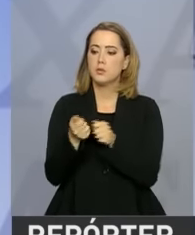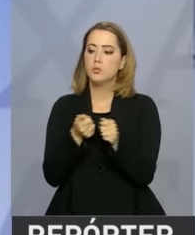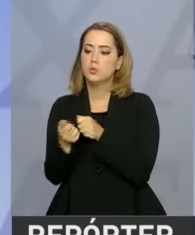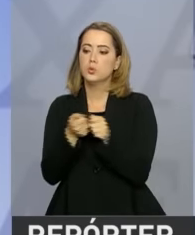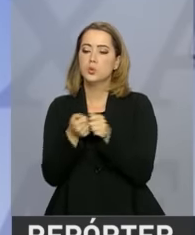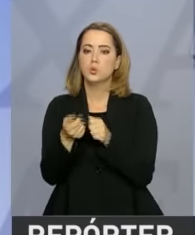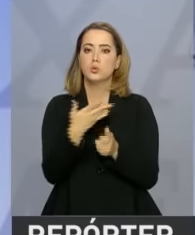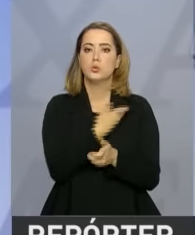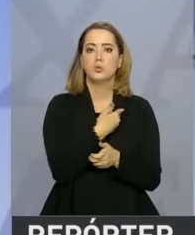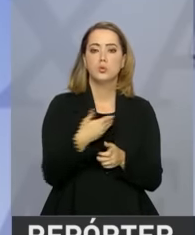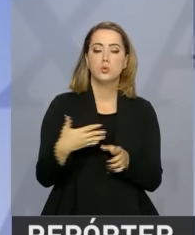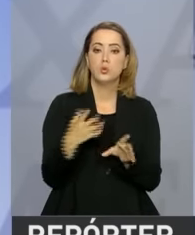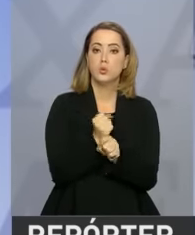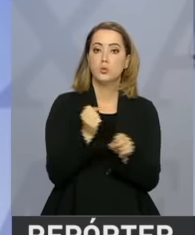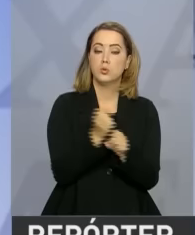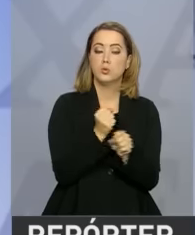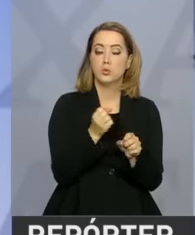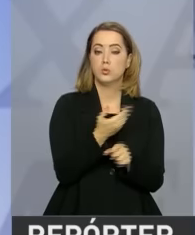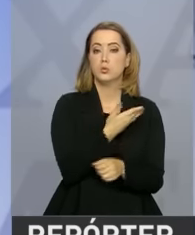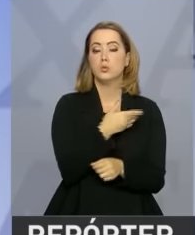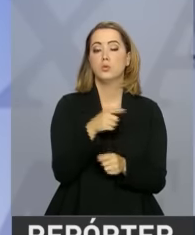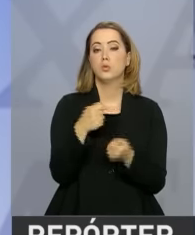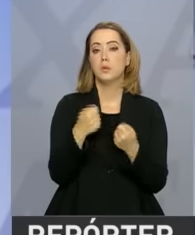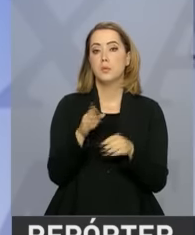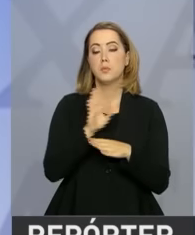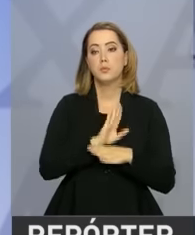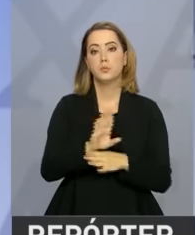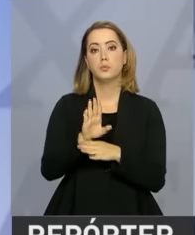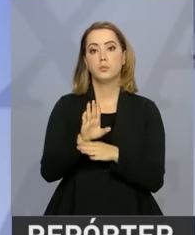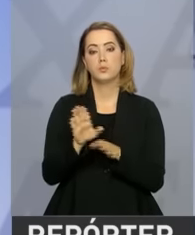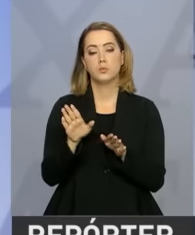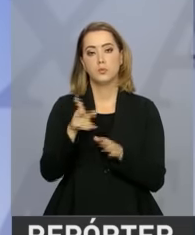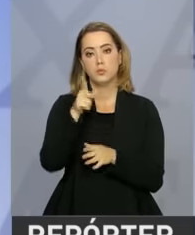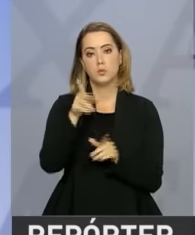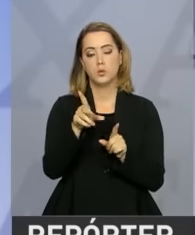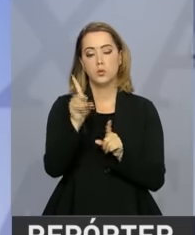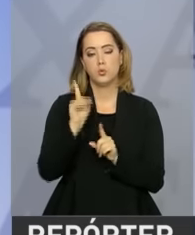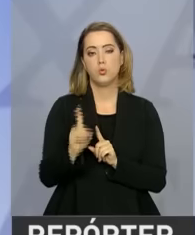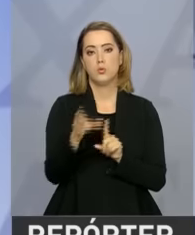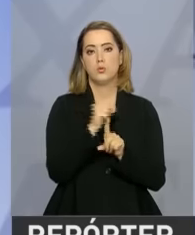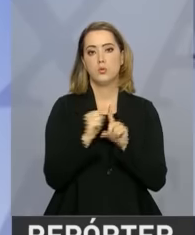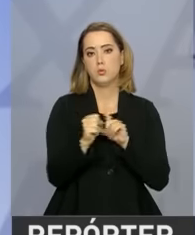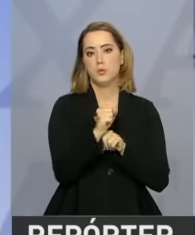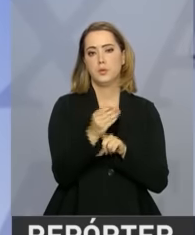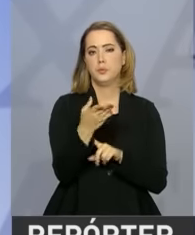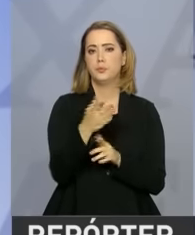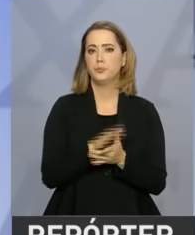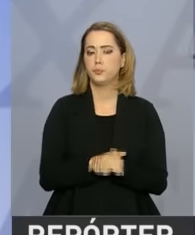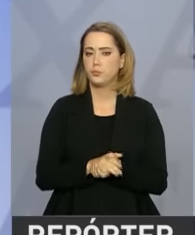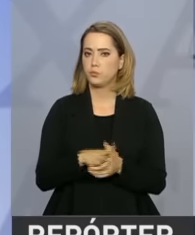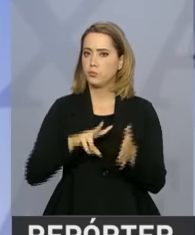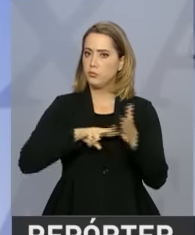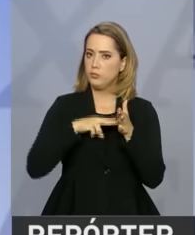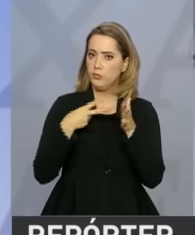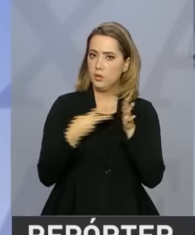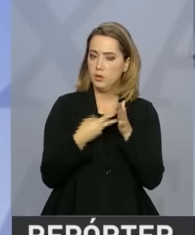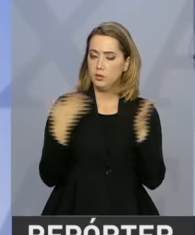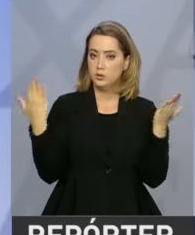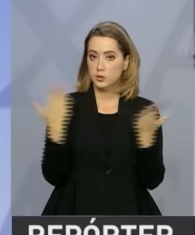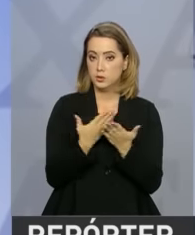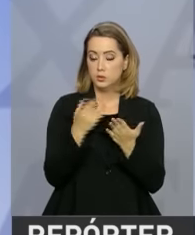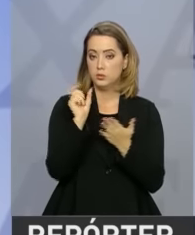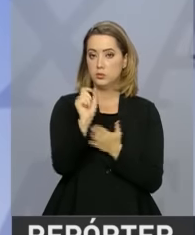é possível garantir direitos sociais. Isto, meus senhores e minhas senhoras, significa, no Brasil de hoje,